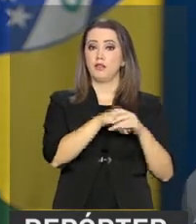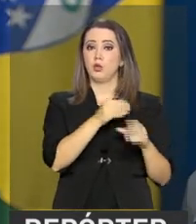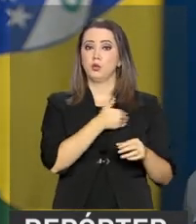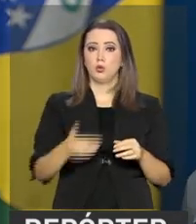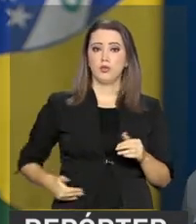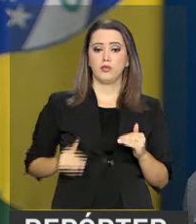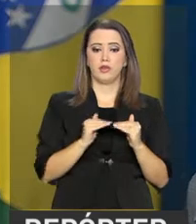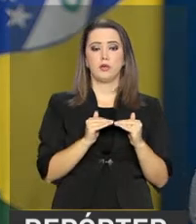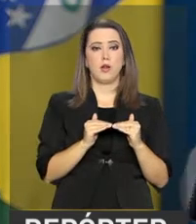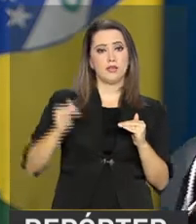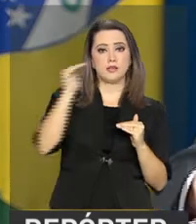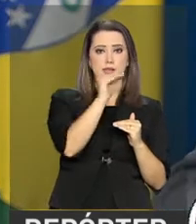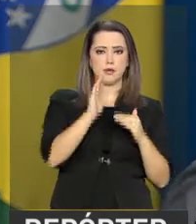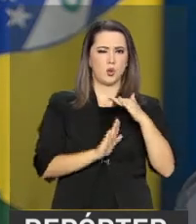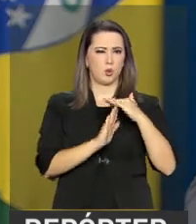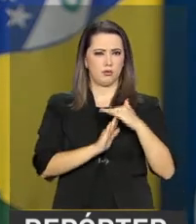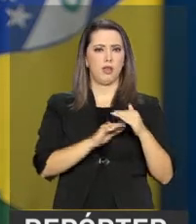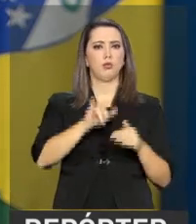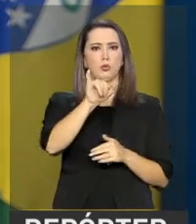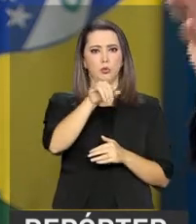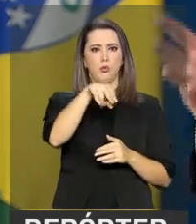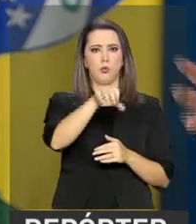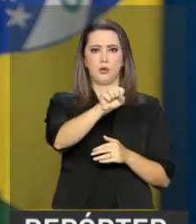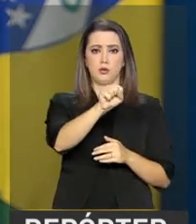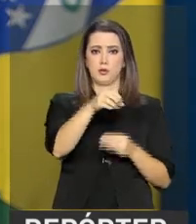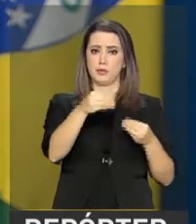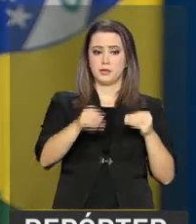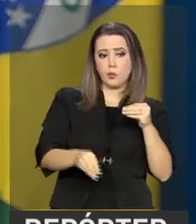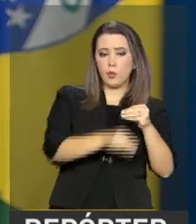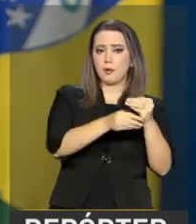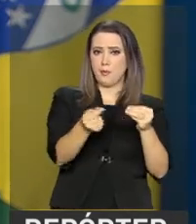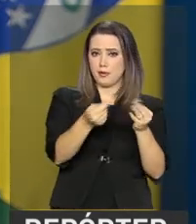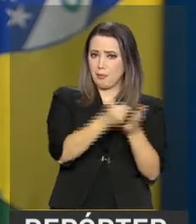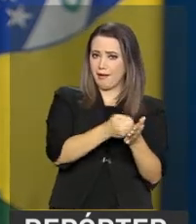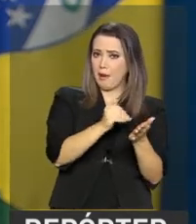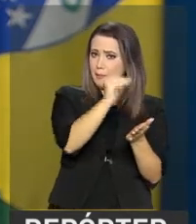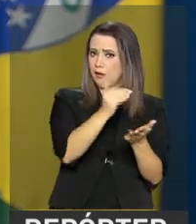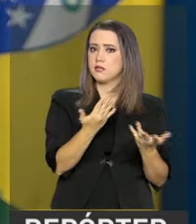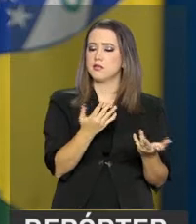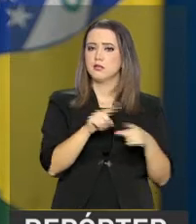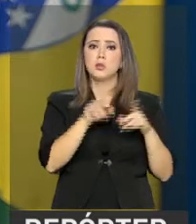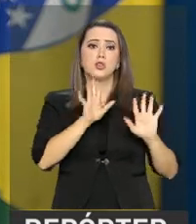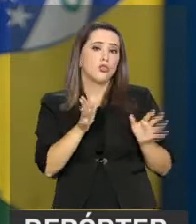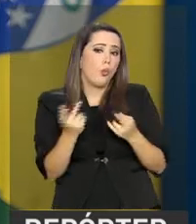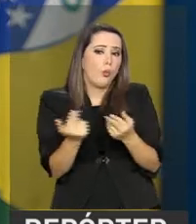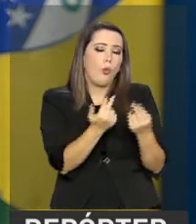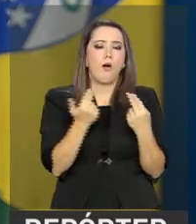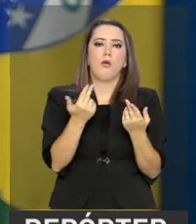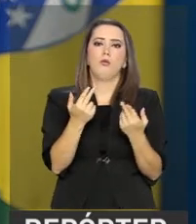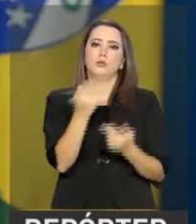330 que o teto da previdência social vai ter que fazer uma previdência complementar que de resto já existe na união